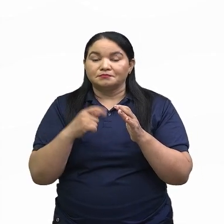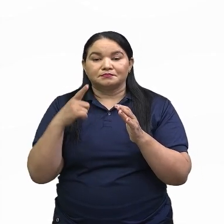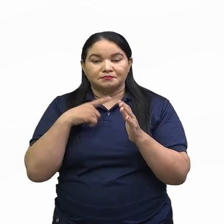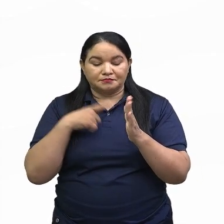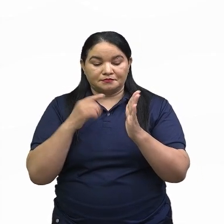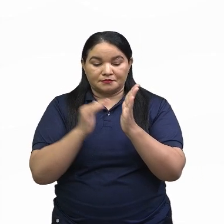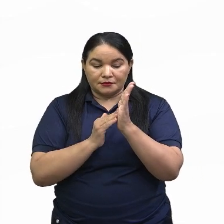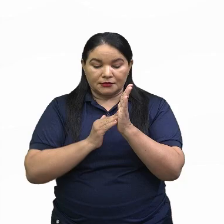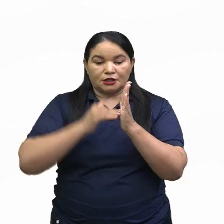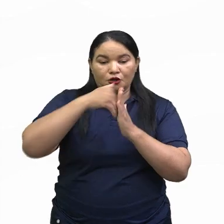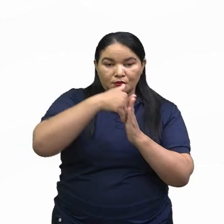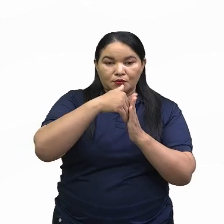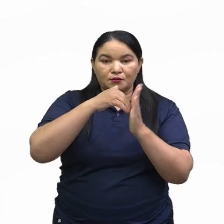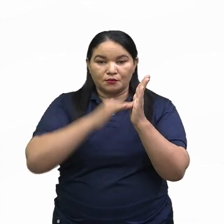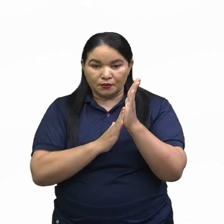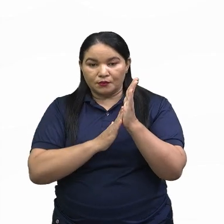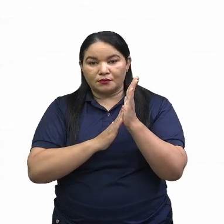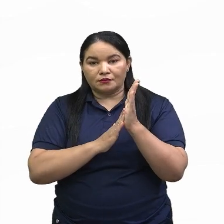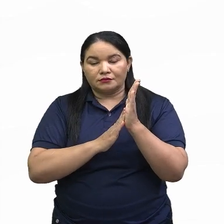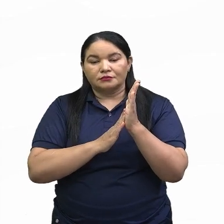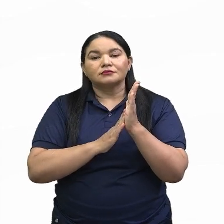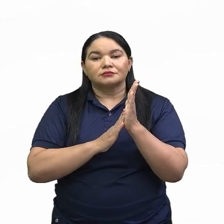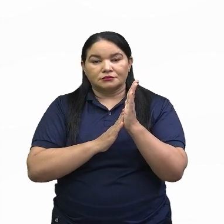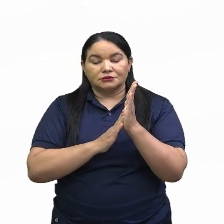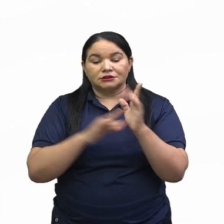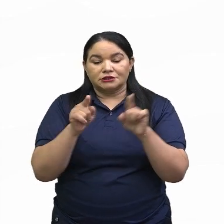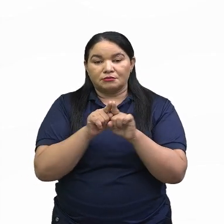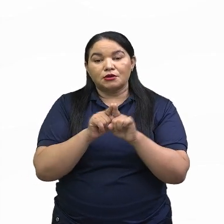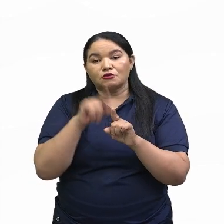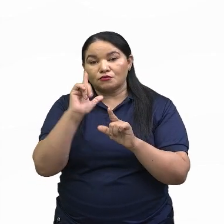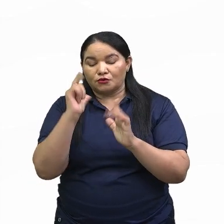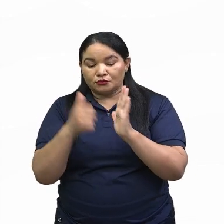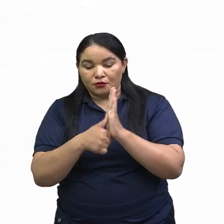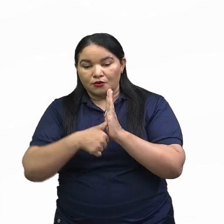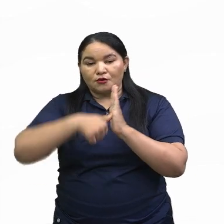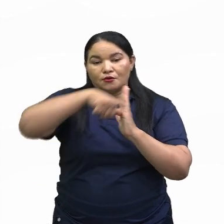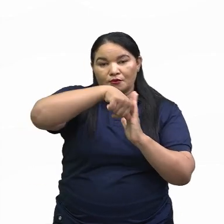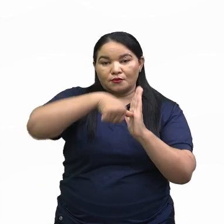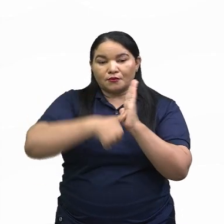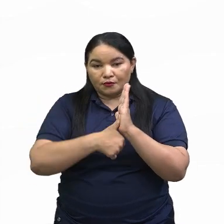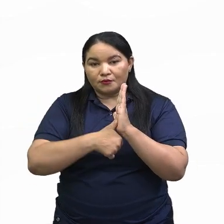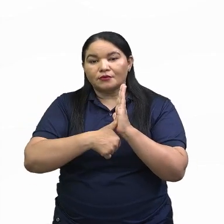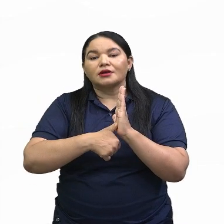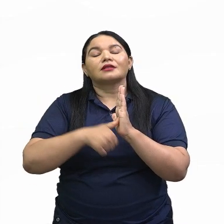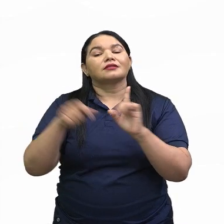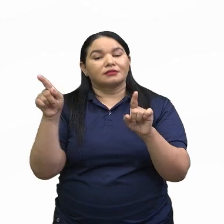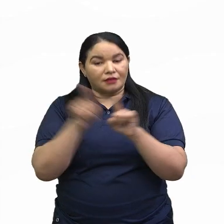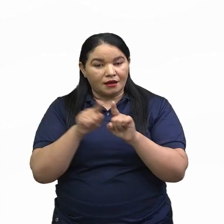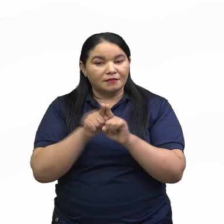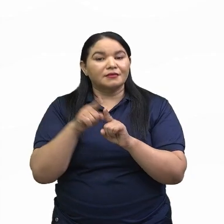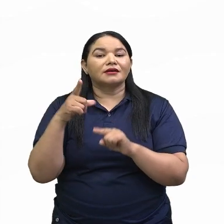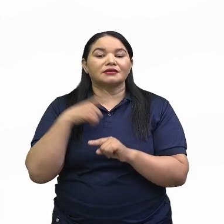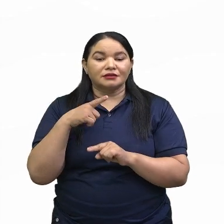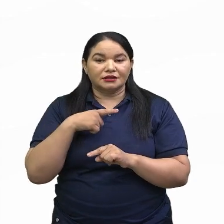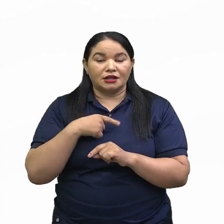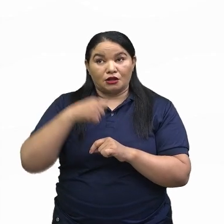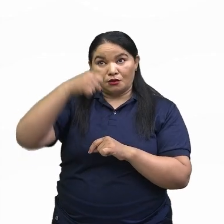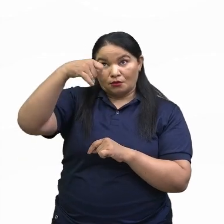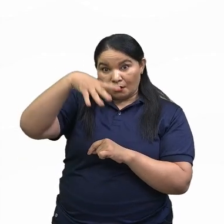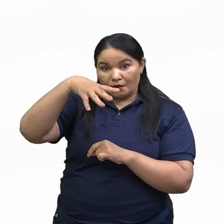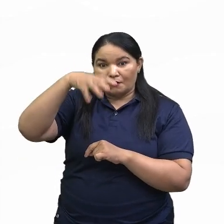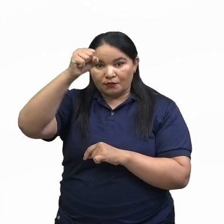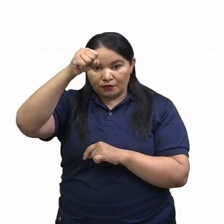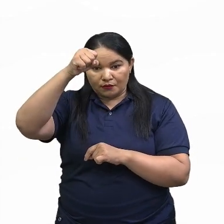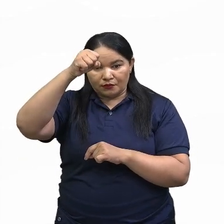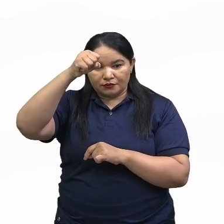um interruptor para ligar e desligar uma lâmpada. Aí eu trago aqui para você o